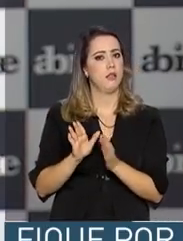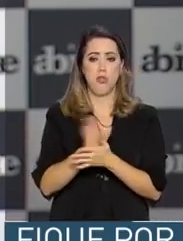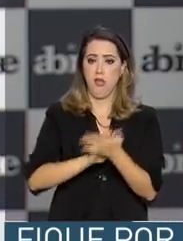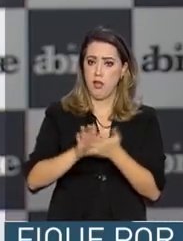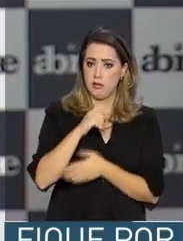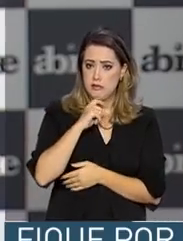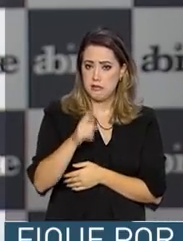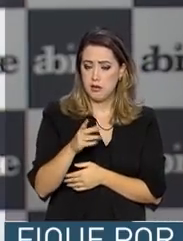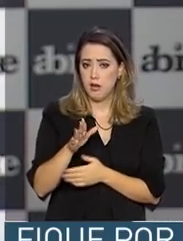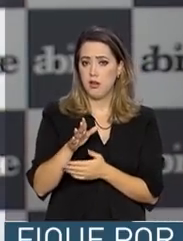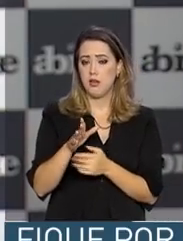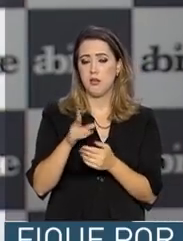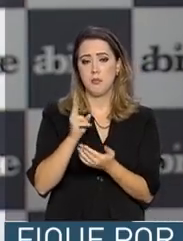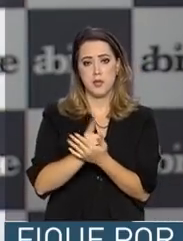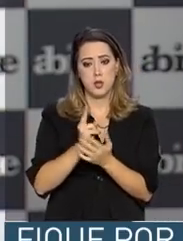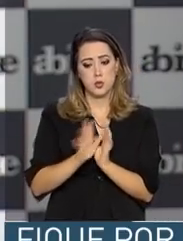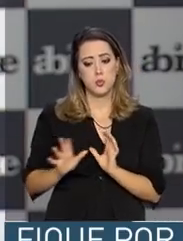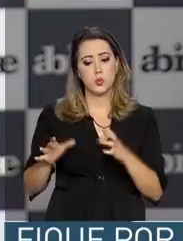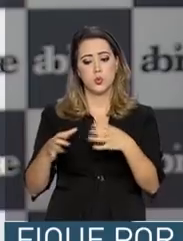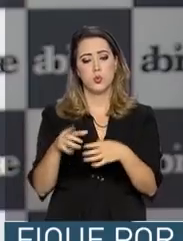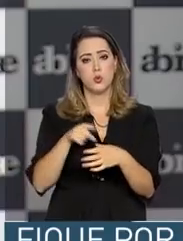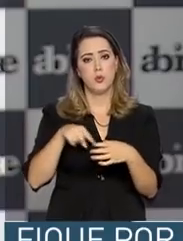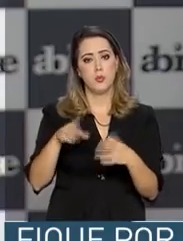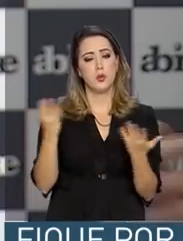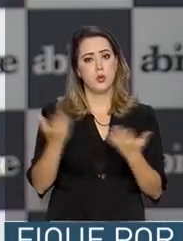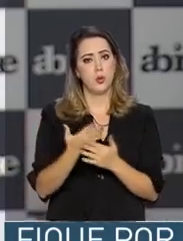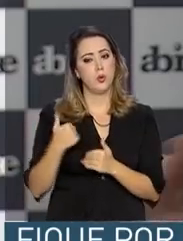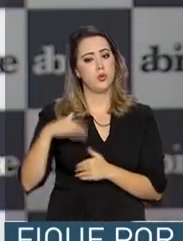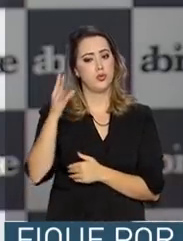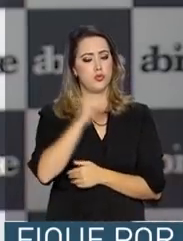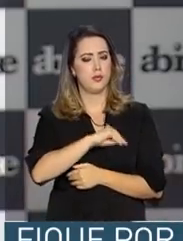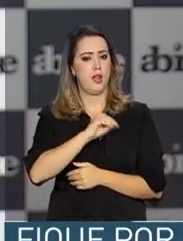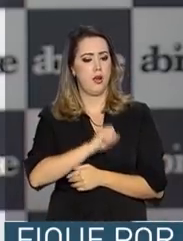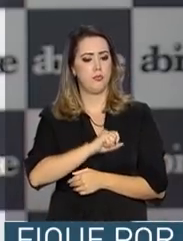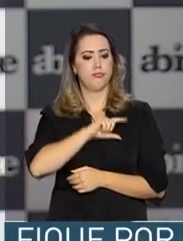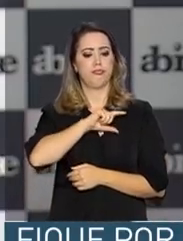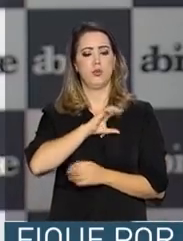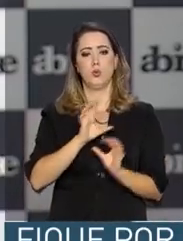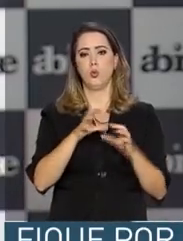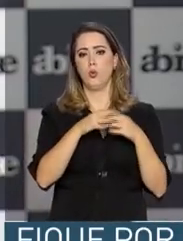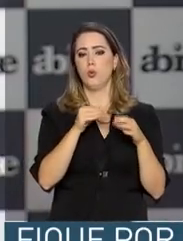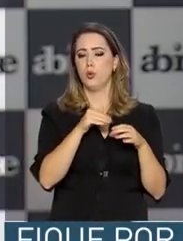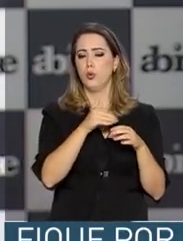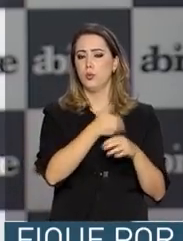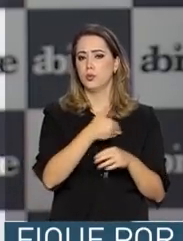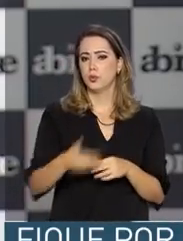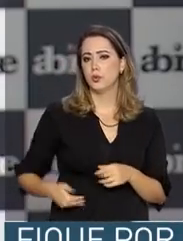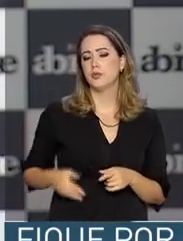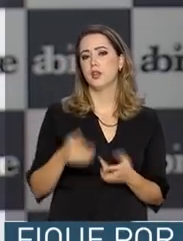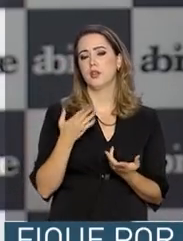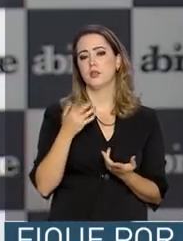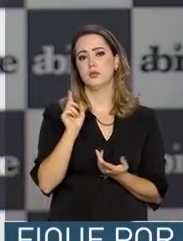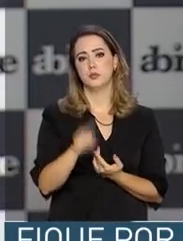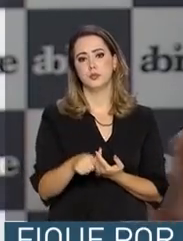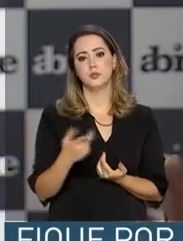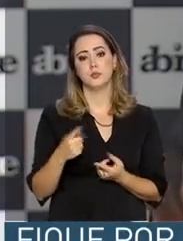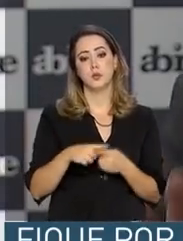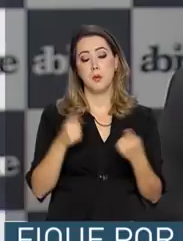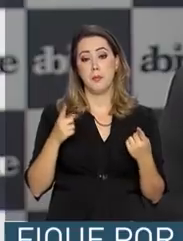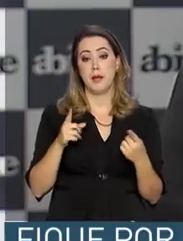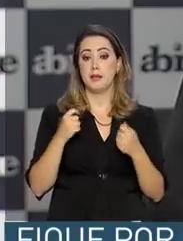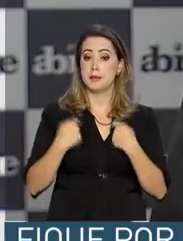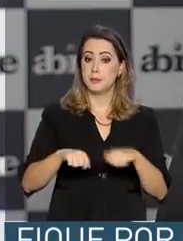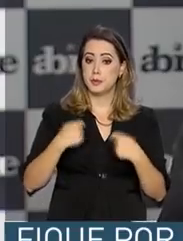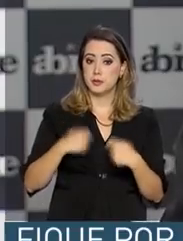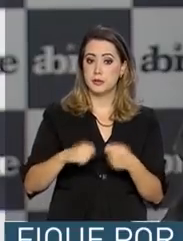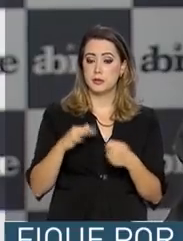que, enfim, hoje detêm melhores salários no serviço público, né, mas que, entretanto,